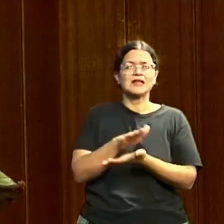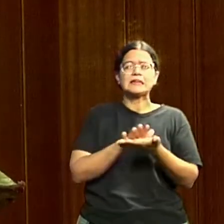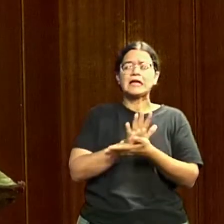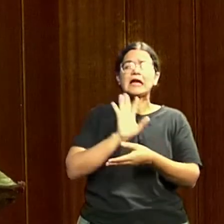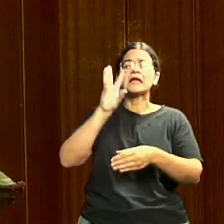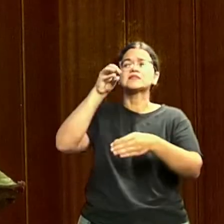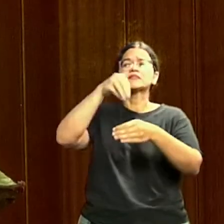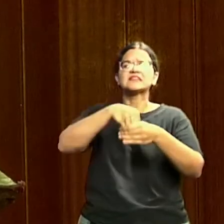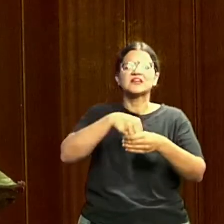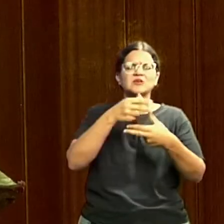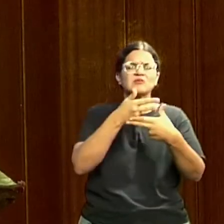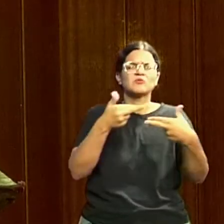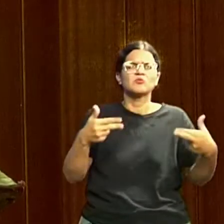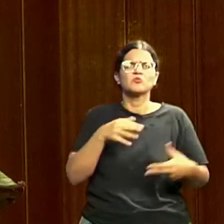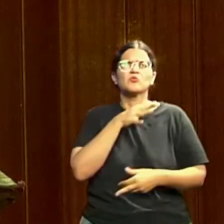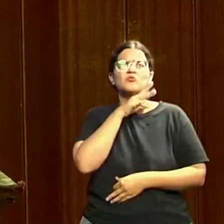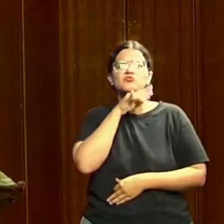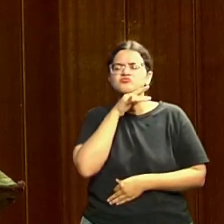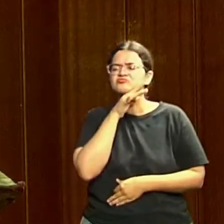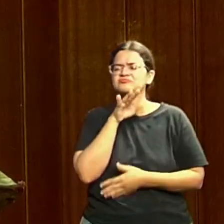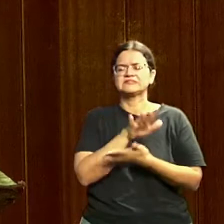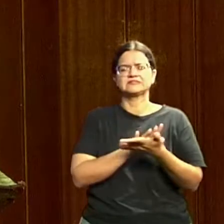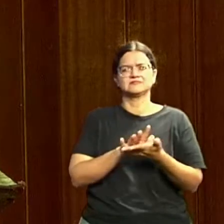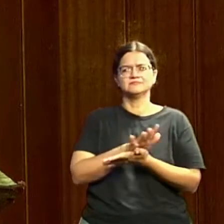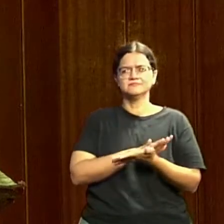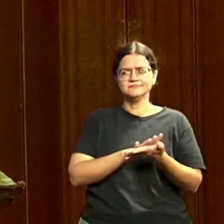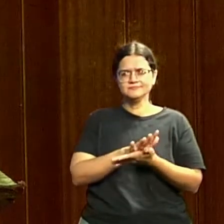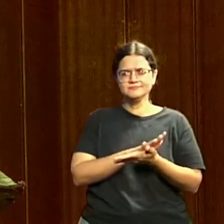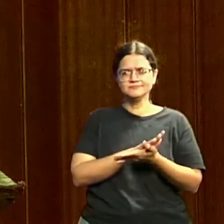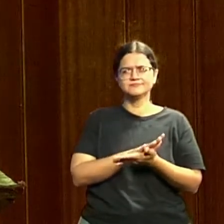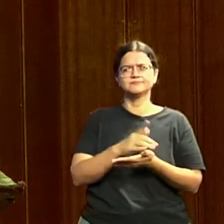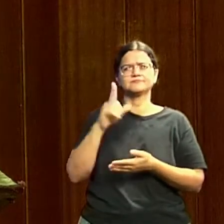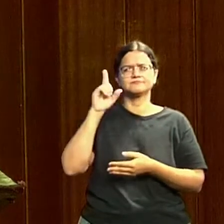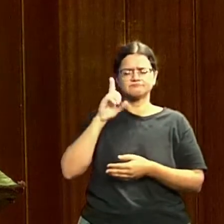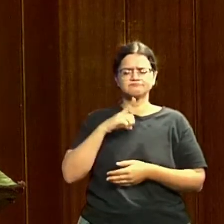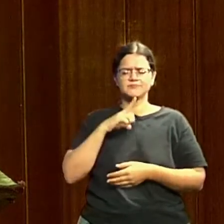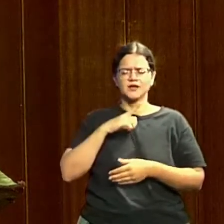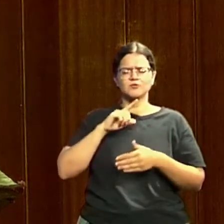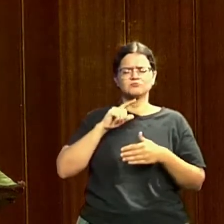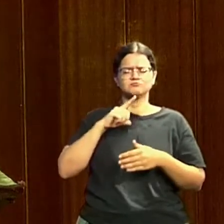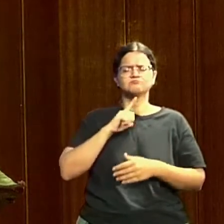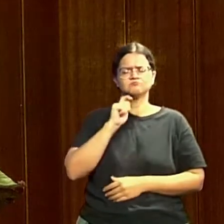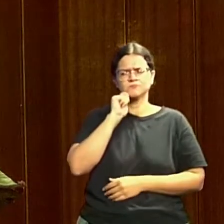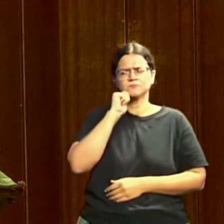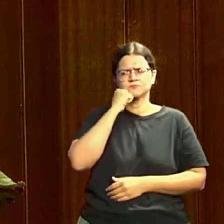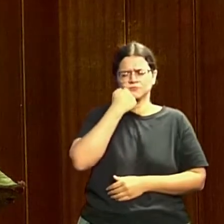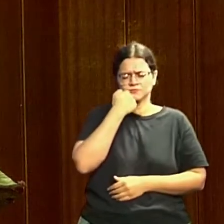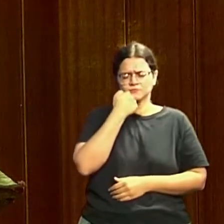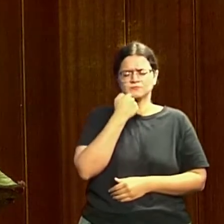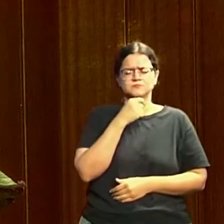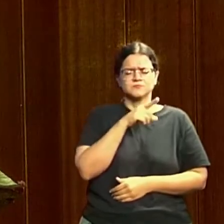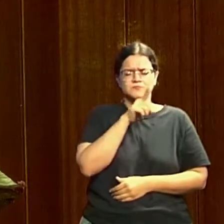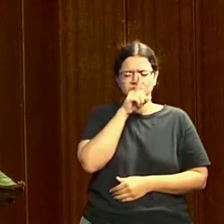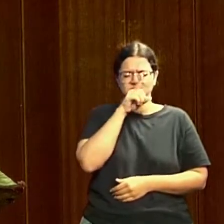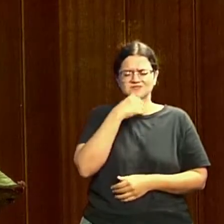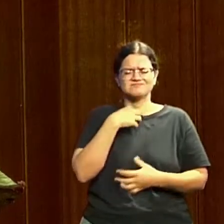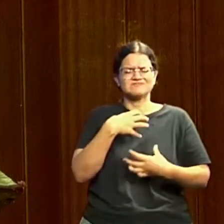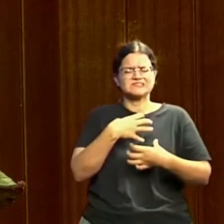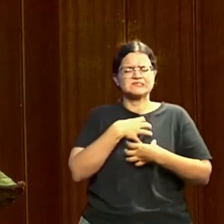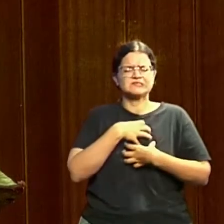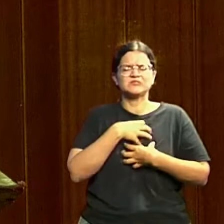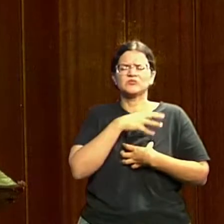nenhuma ato doloso. Enquanto eu guardei silêncio, consumiram-se meus